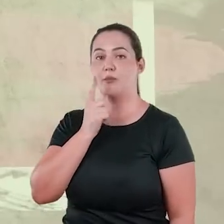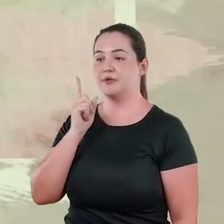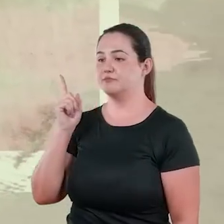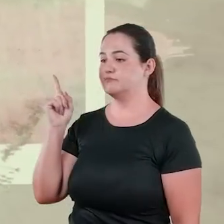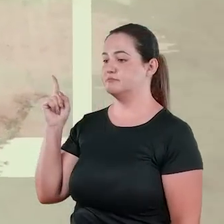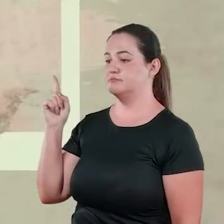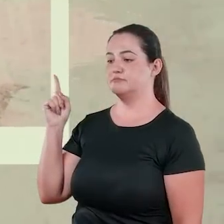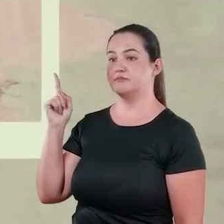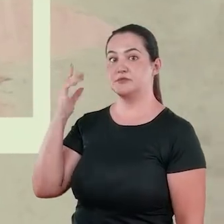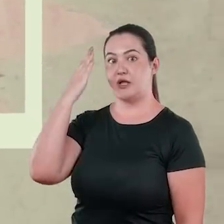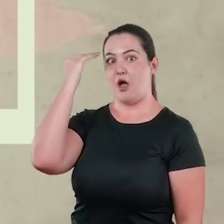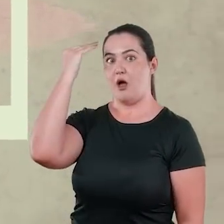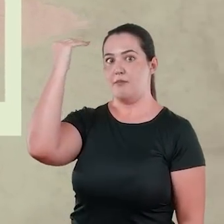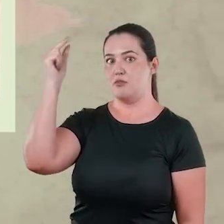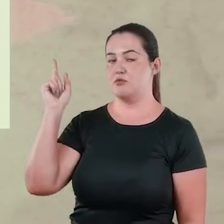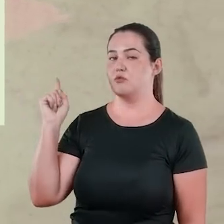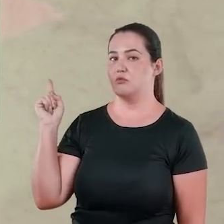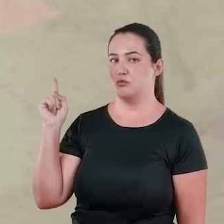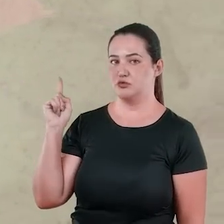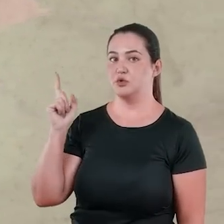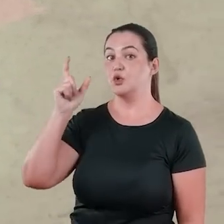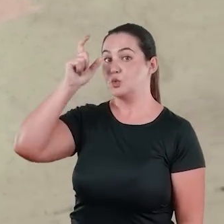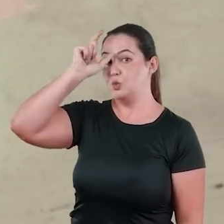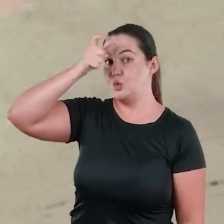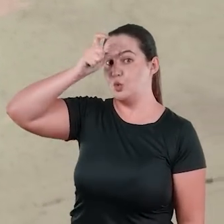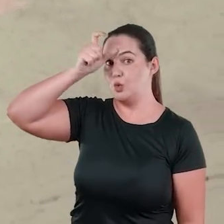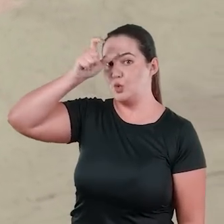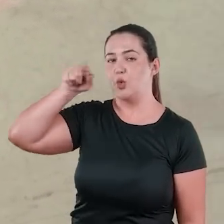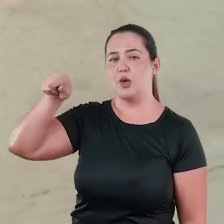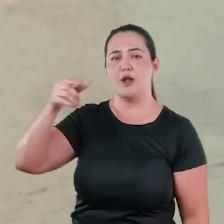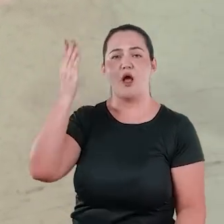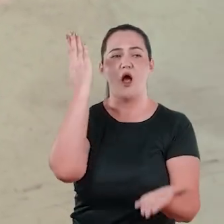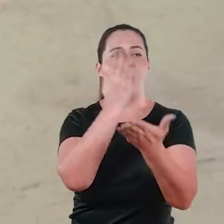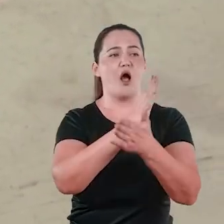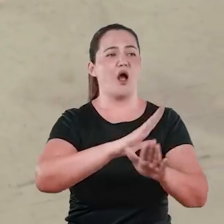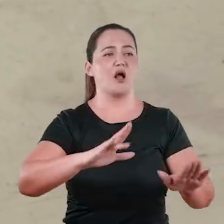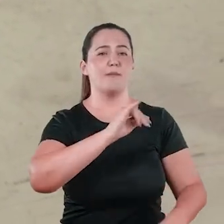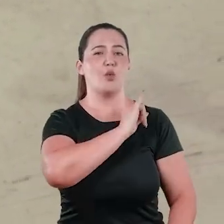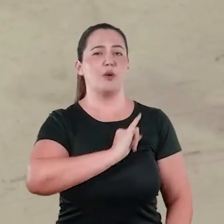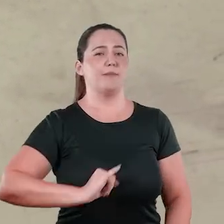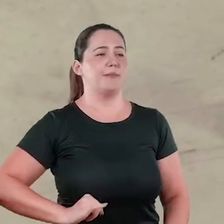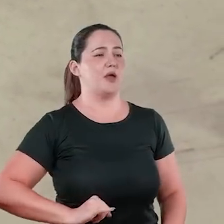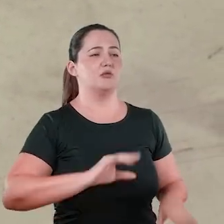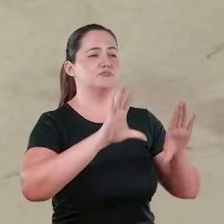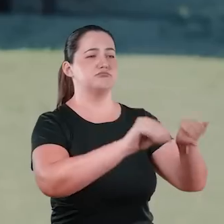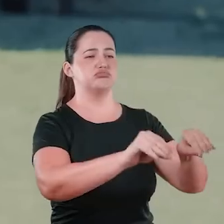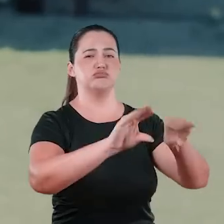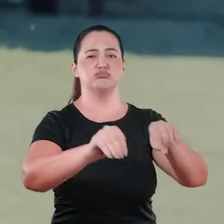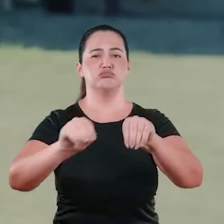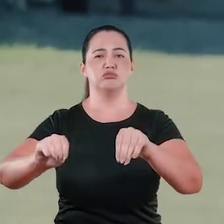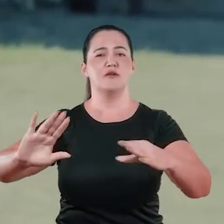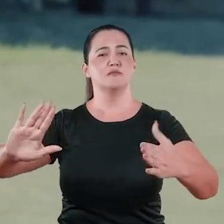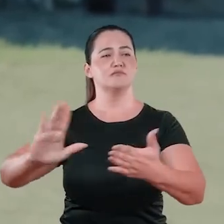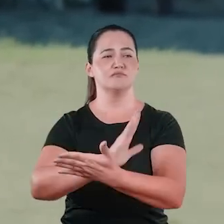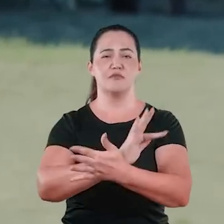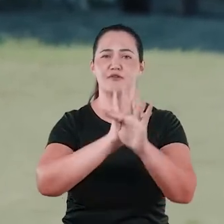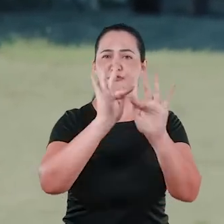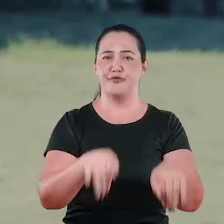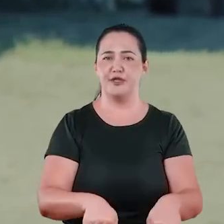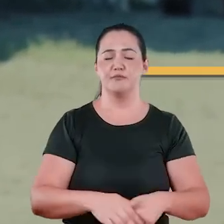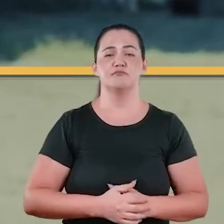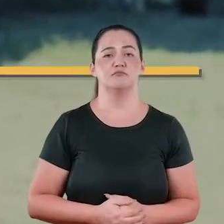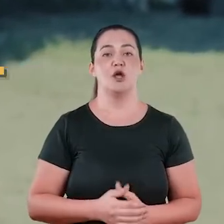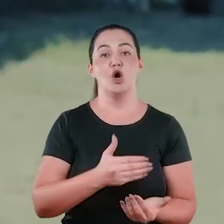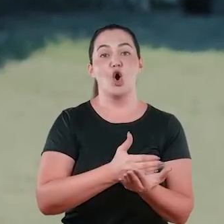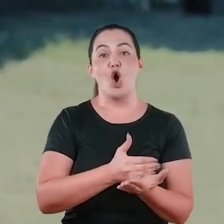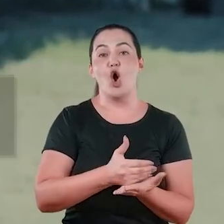da história dos turcos. Atatürk conseguiu colocar fim a todo o poder otomano. E ele começou a permitir